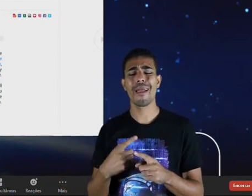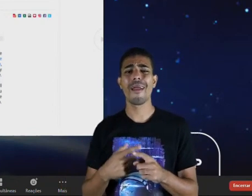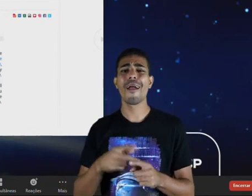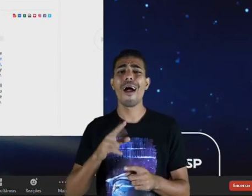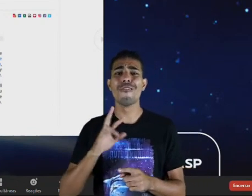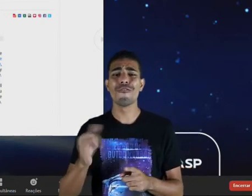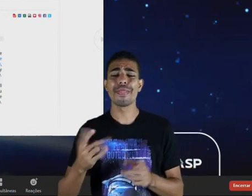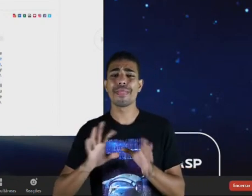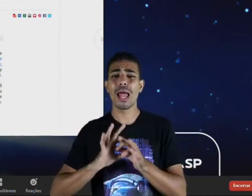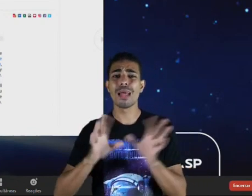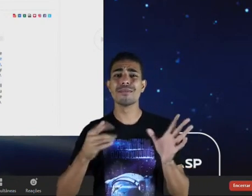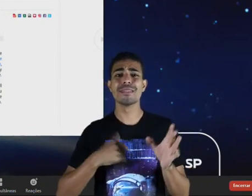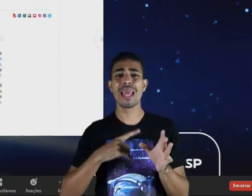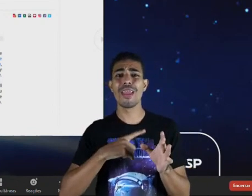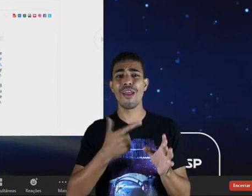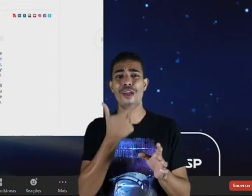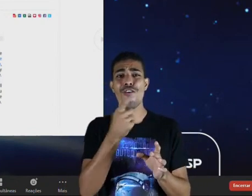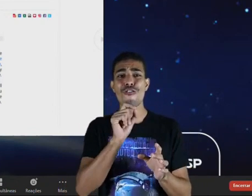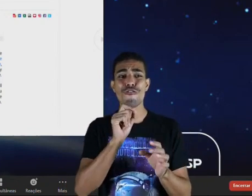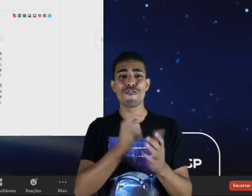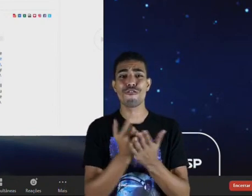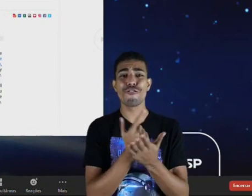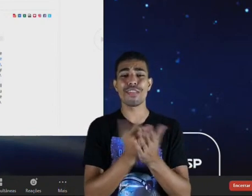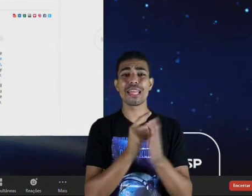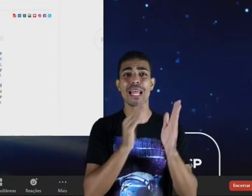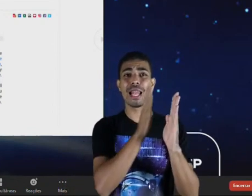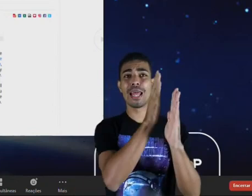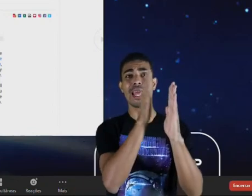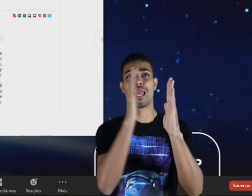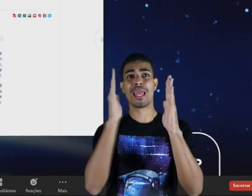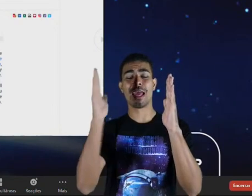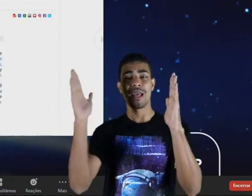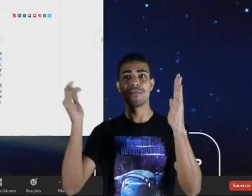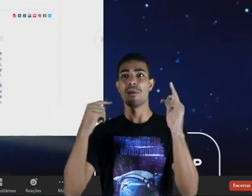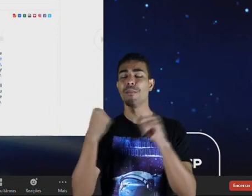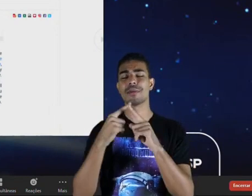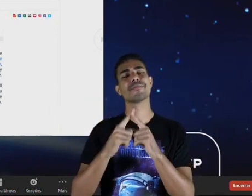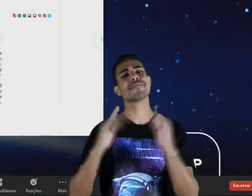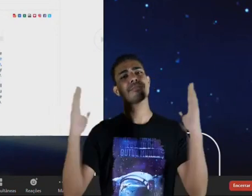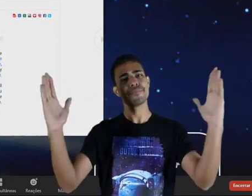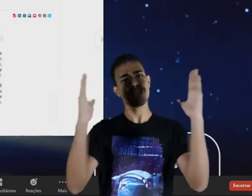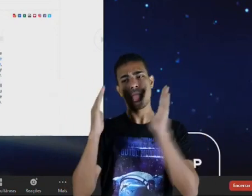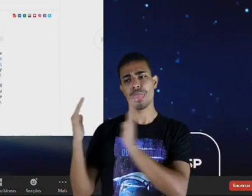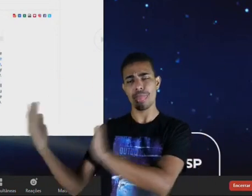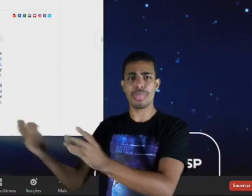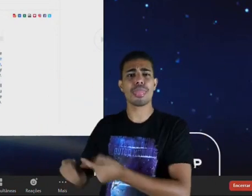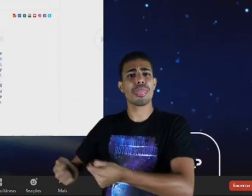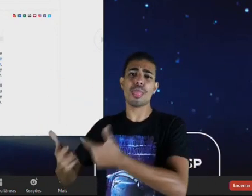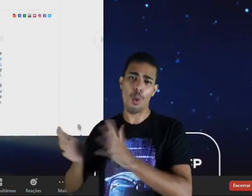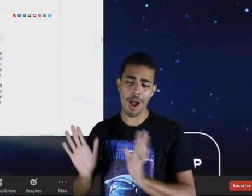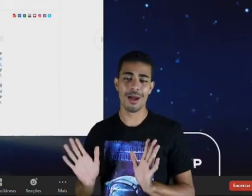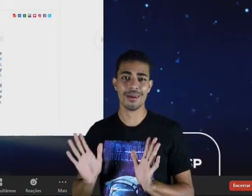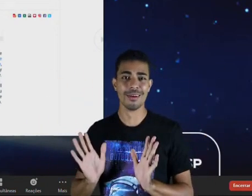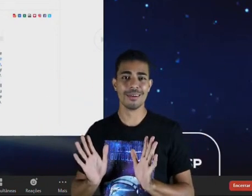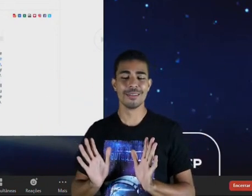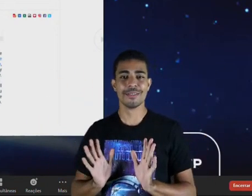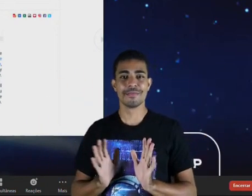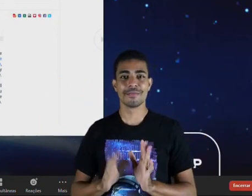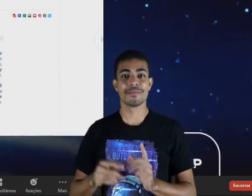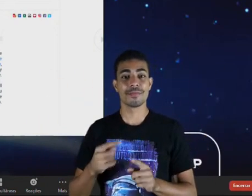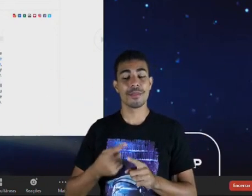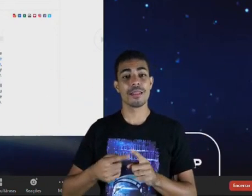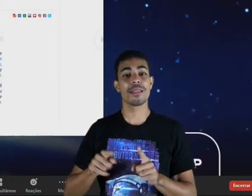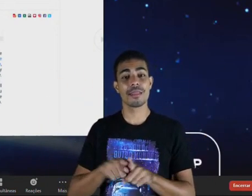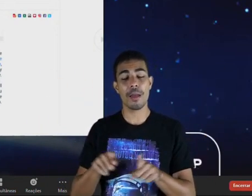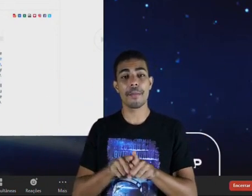com 20 volumes, sendo que agora no Google eu consigo um texto integral ali? Então, você vai no Bible Hub, mas isso só para os que sabem inglês,